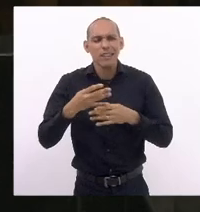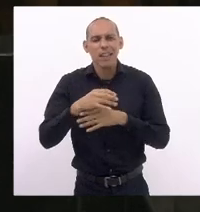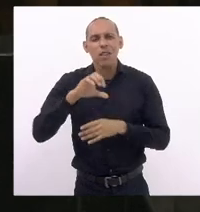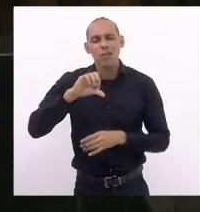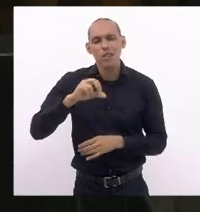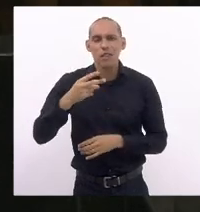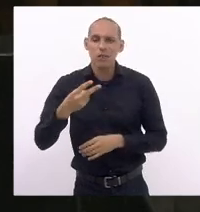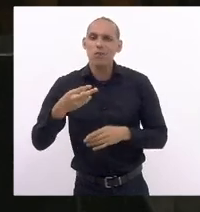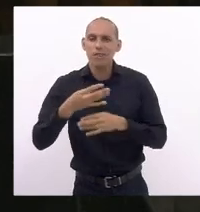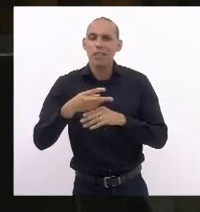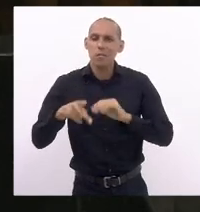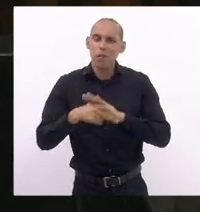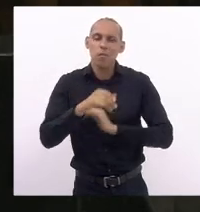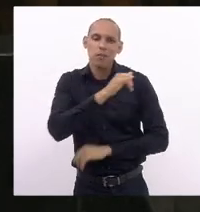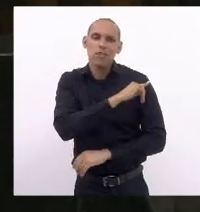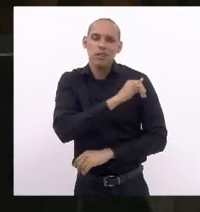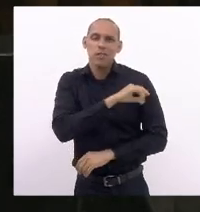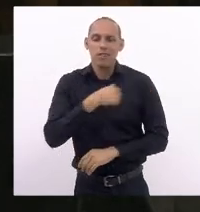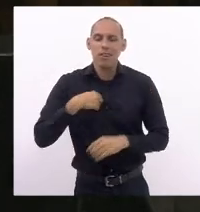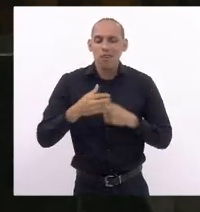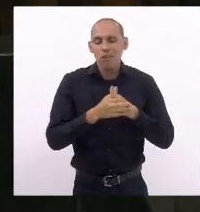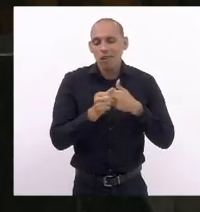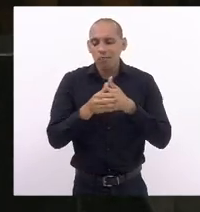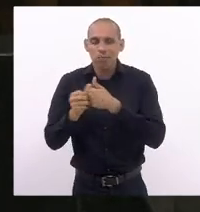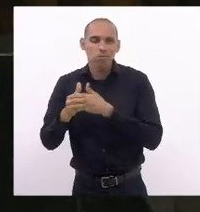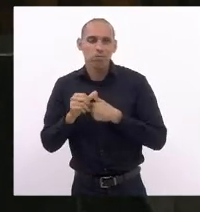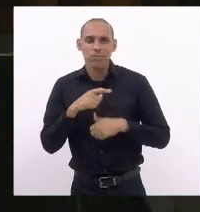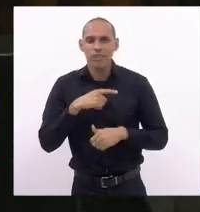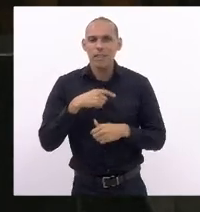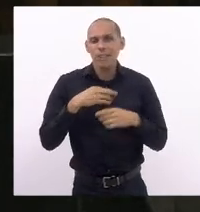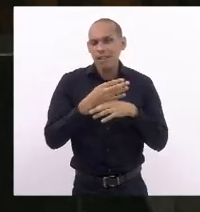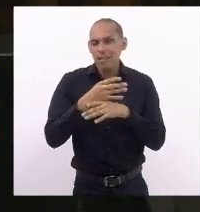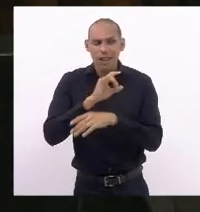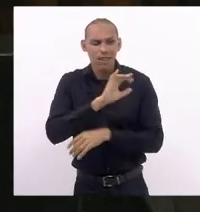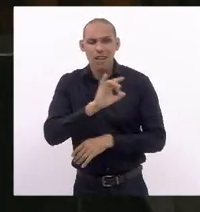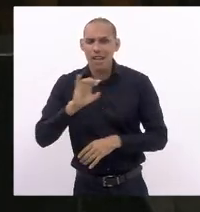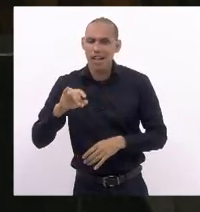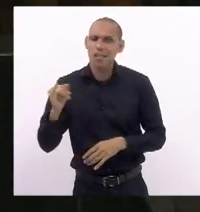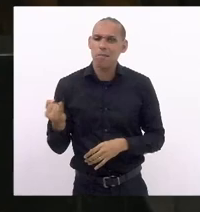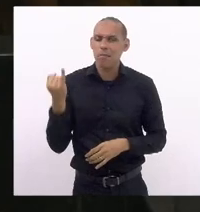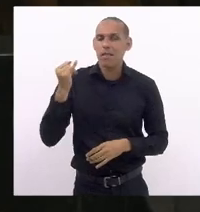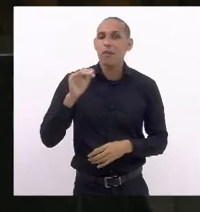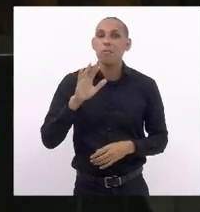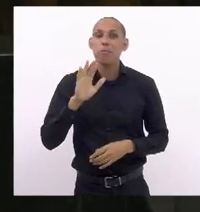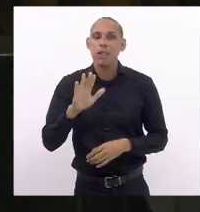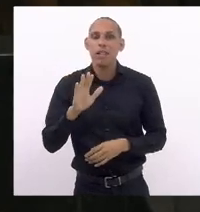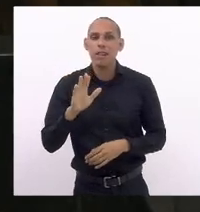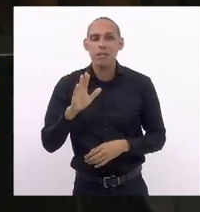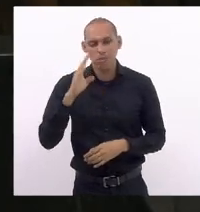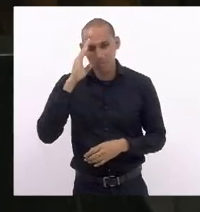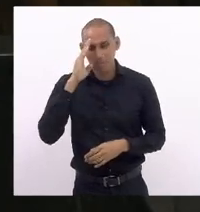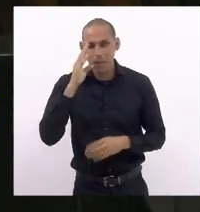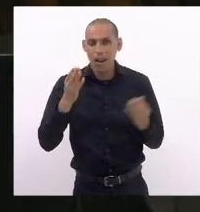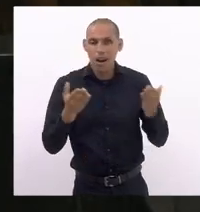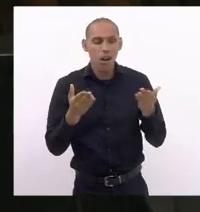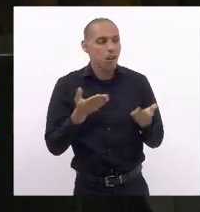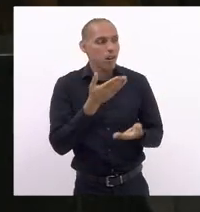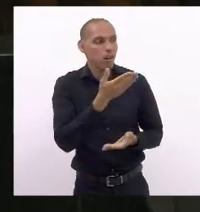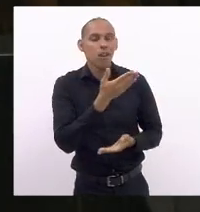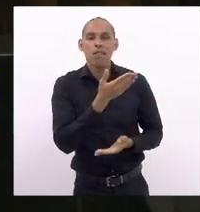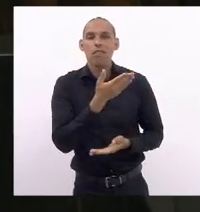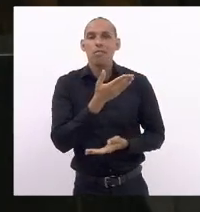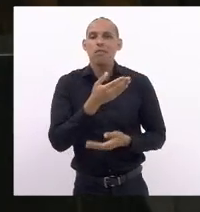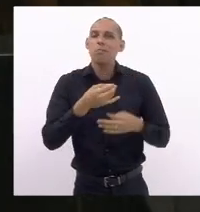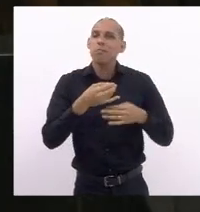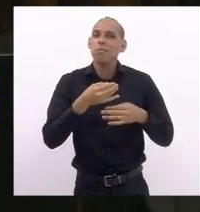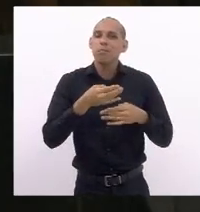cidades, reconheço a importância de cada cidade do nosso estado. Agora, especificamente em Petrópolis, eu fui o deputado mais